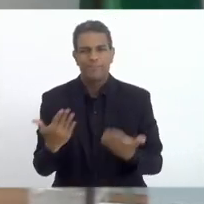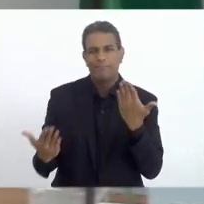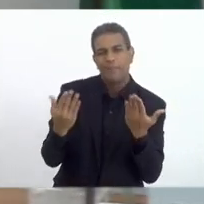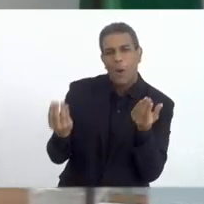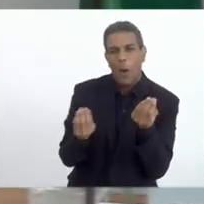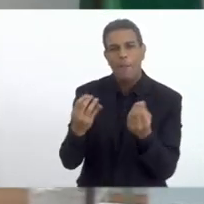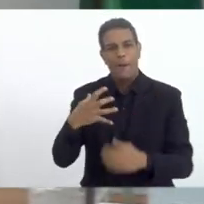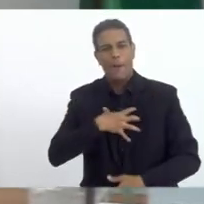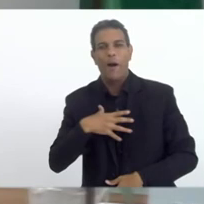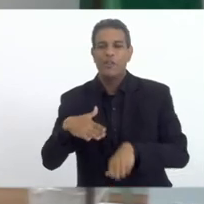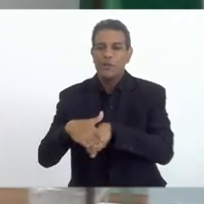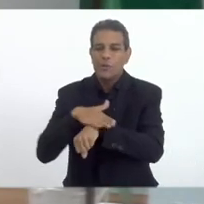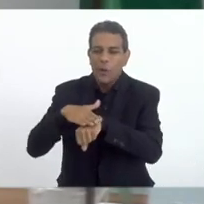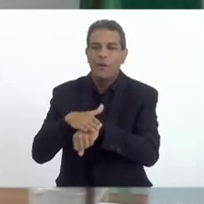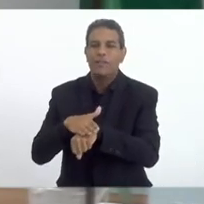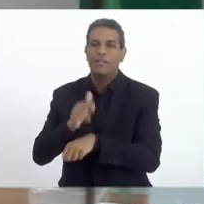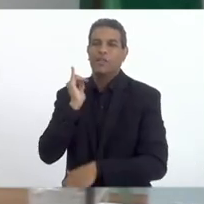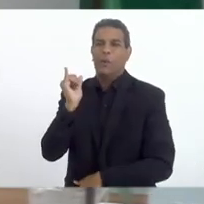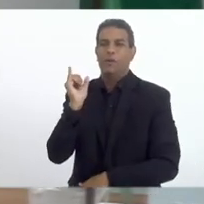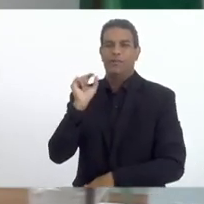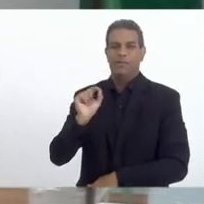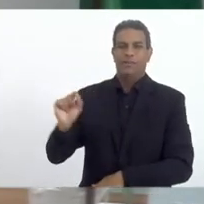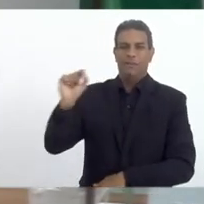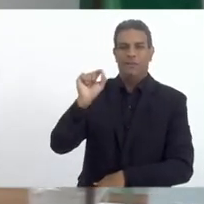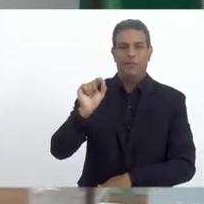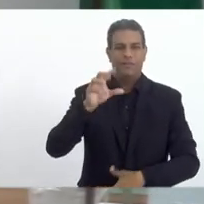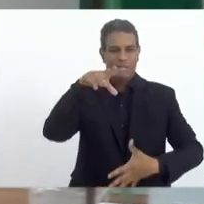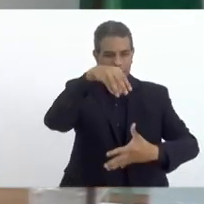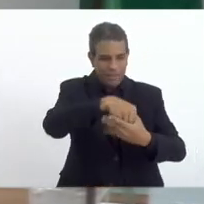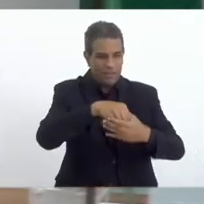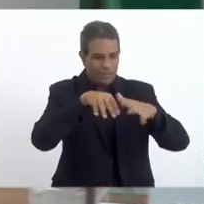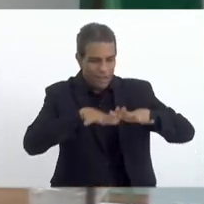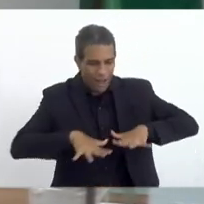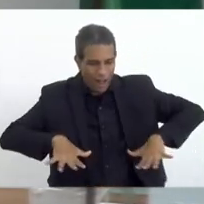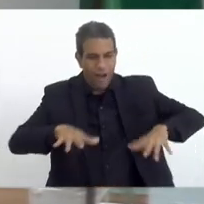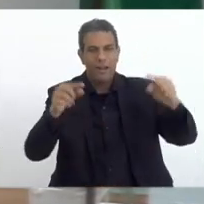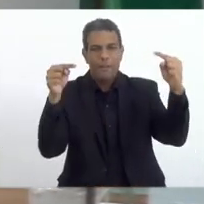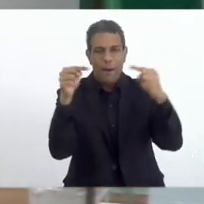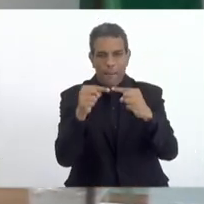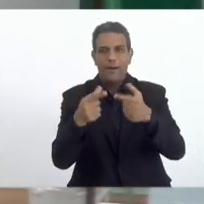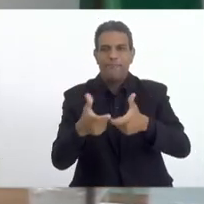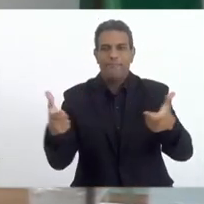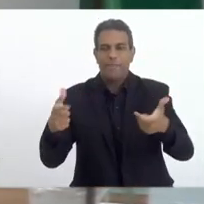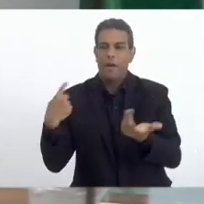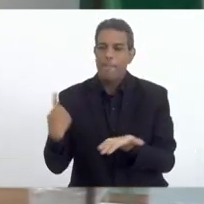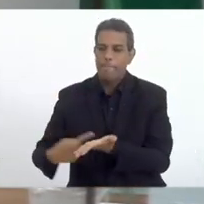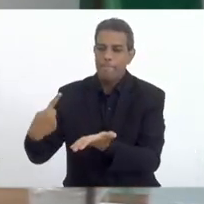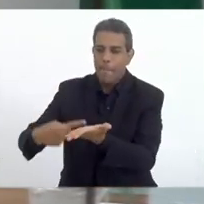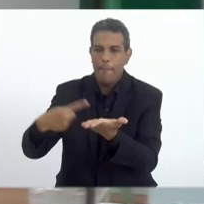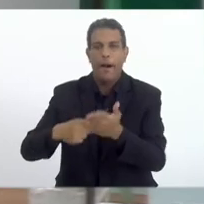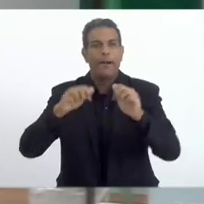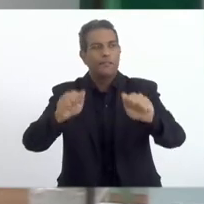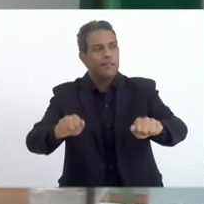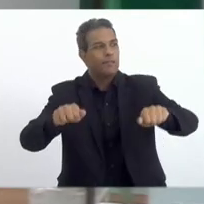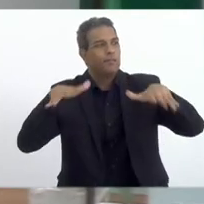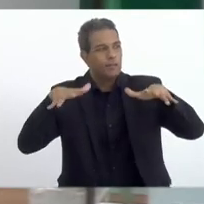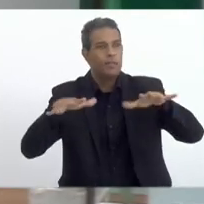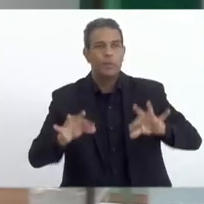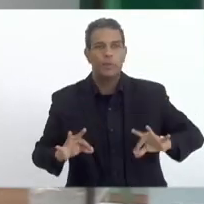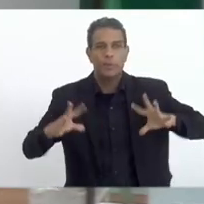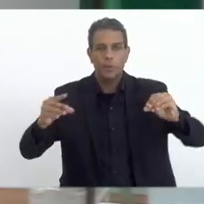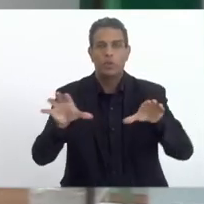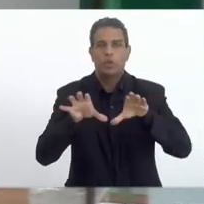Eu gosto de contar a história, eu ficava muito triste quando eu estava no Executivo e, em geral, marcava uma audiência com um